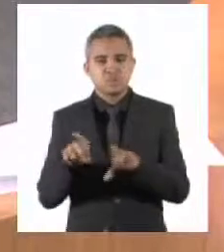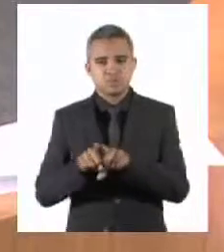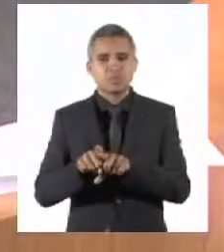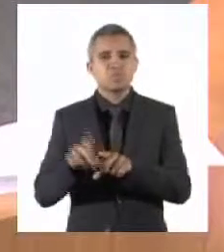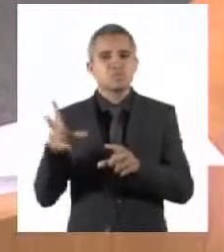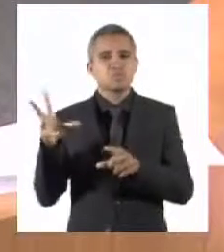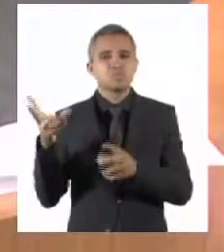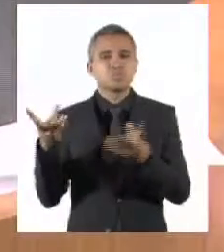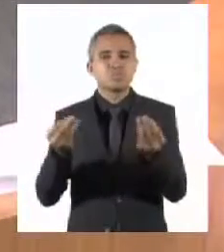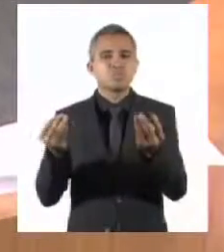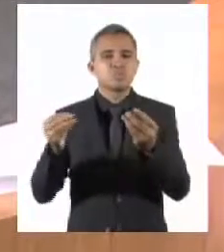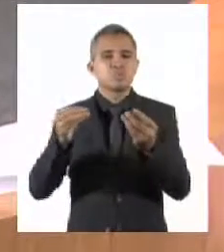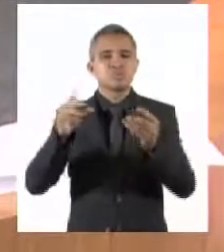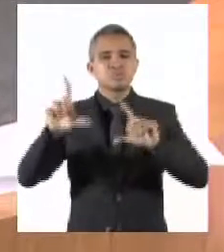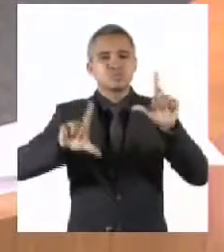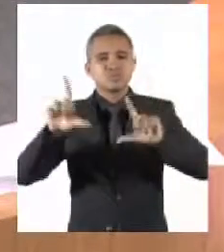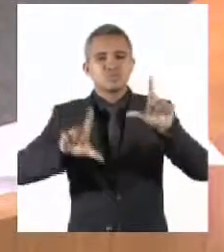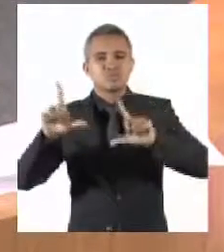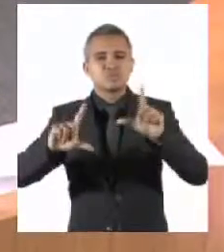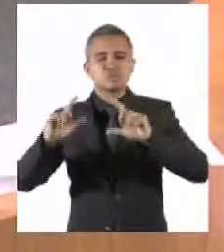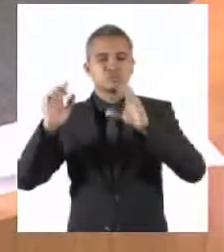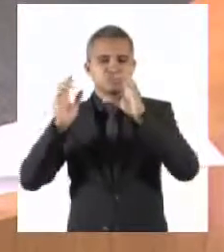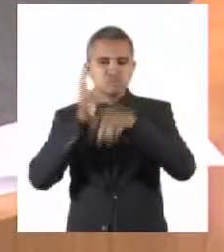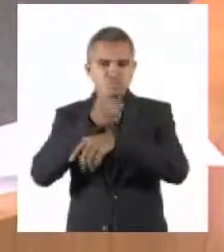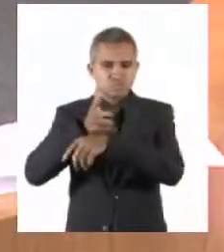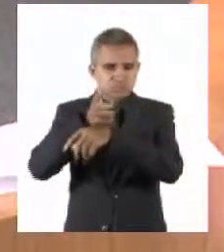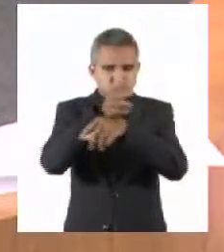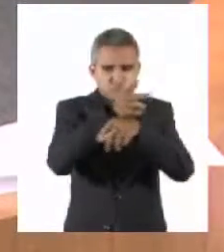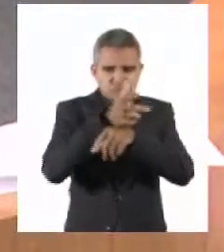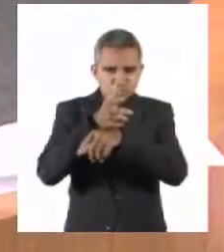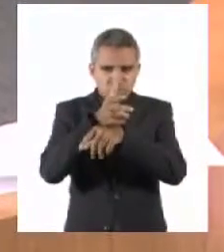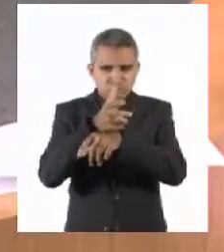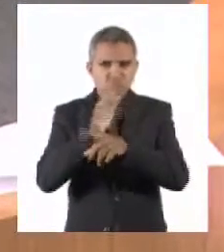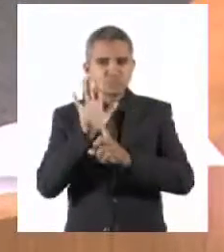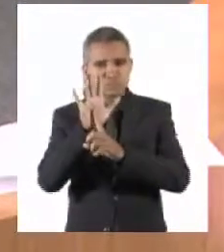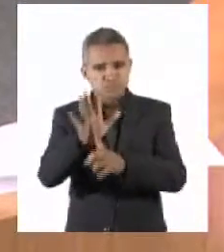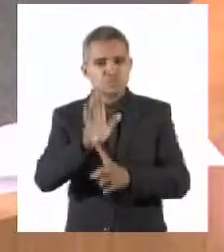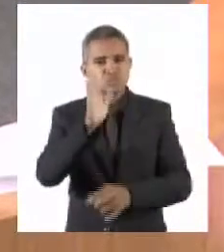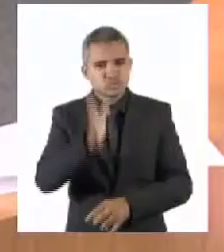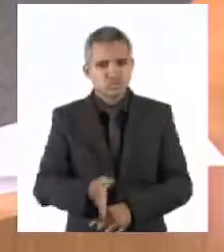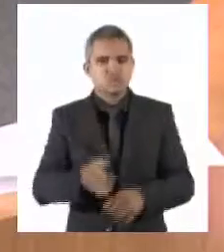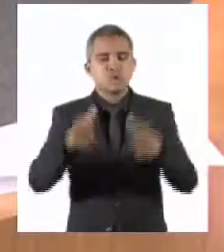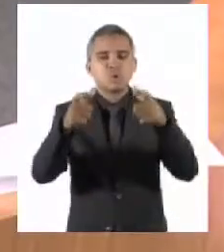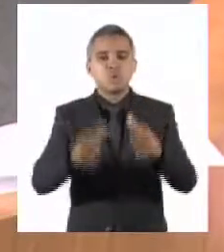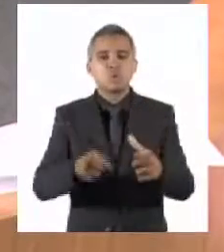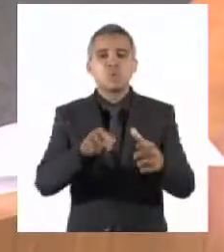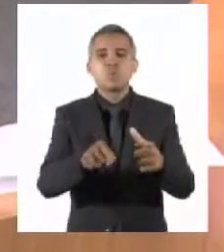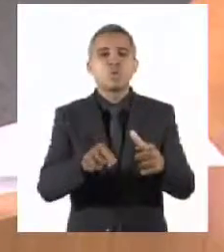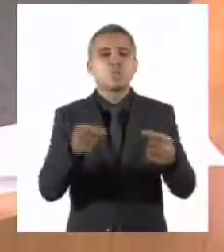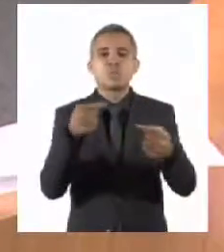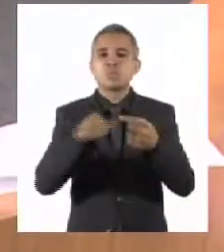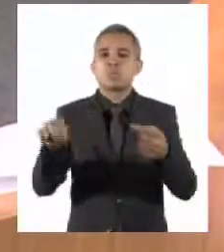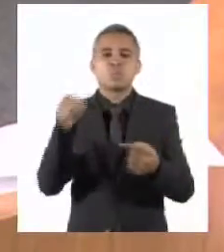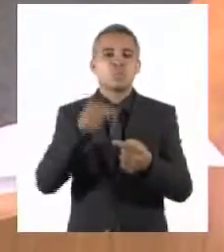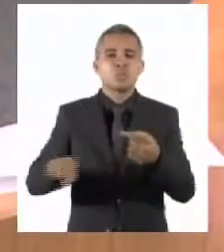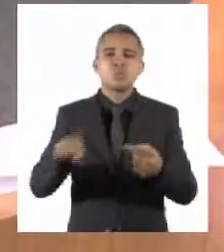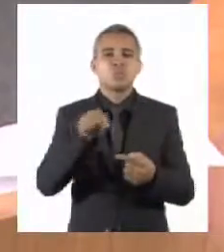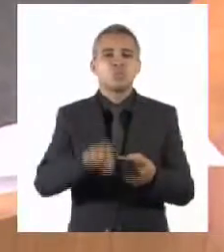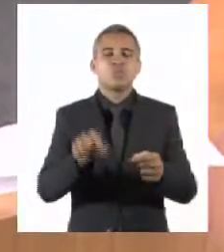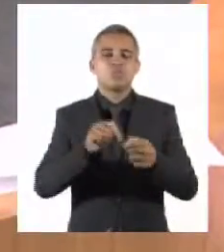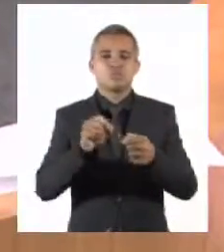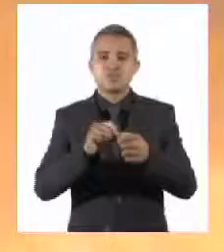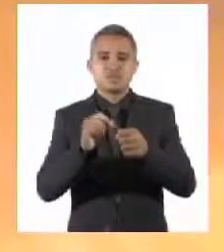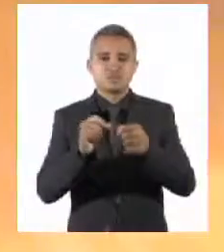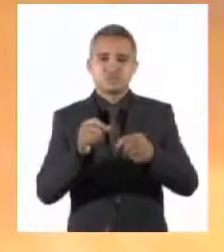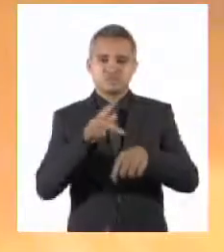cobrir o local, que realmente é um local inadequado para ter uma